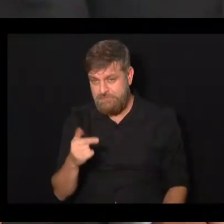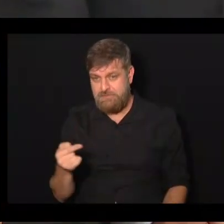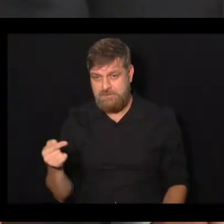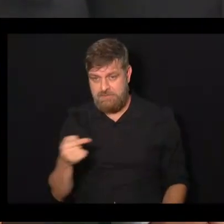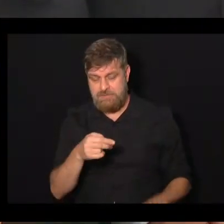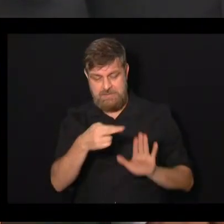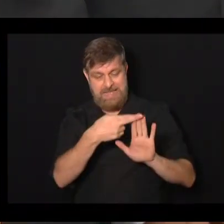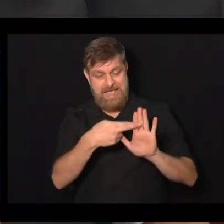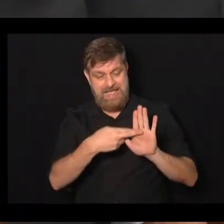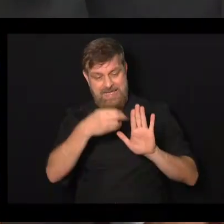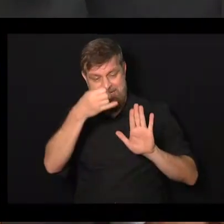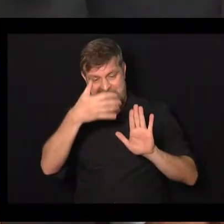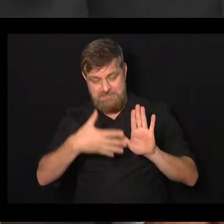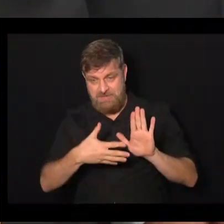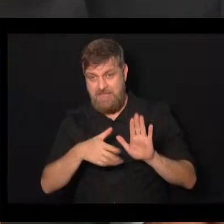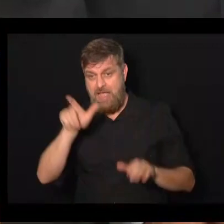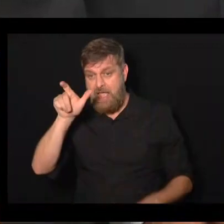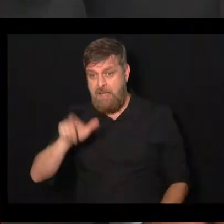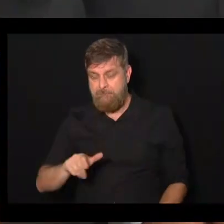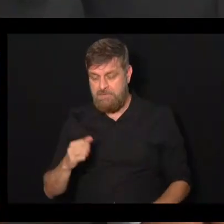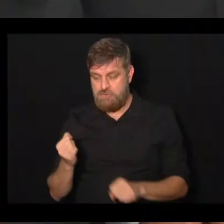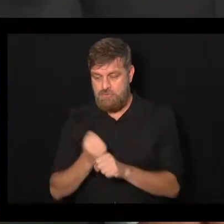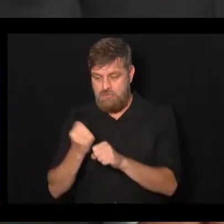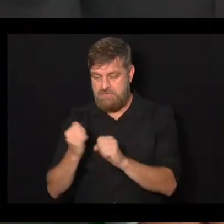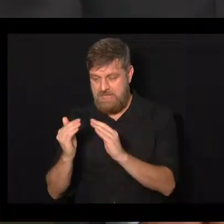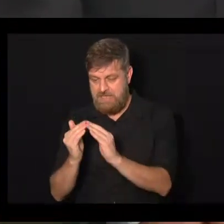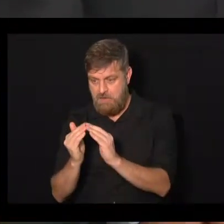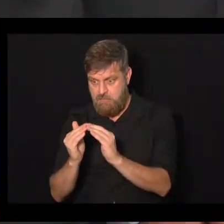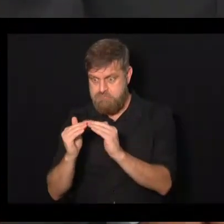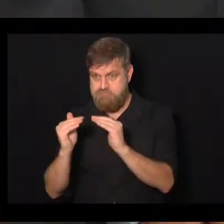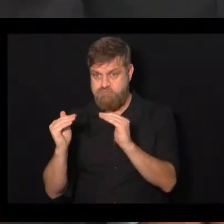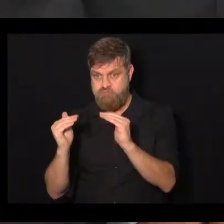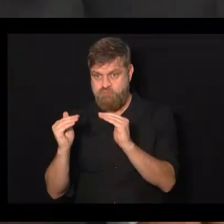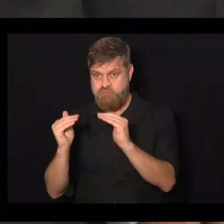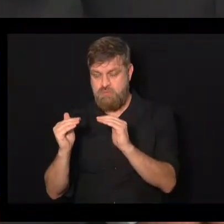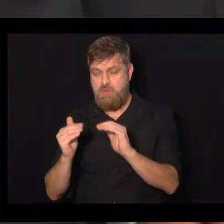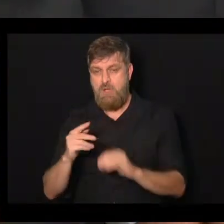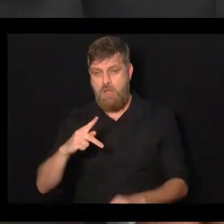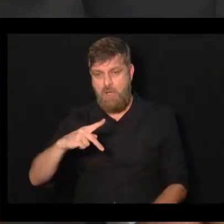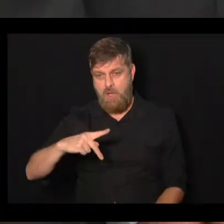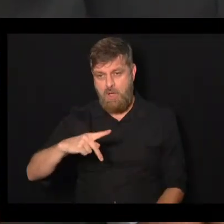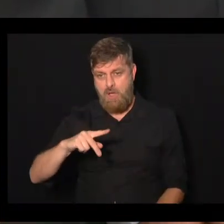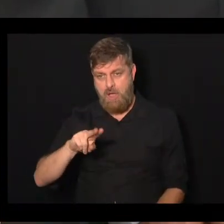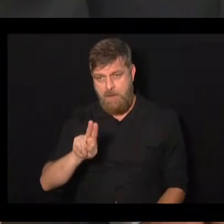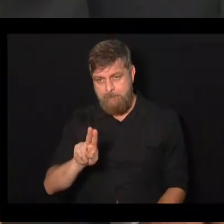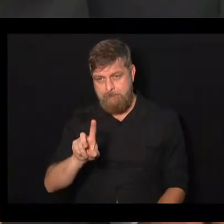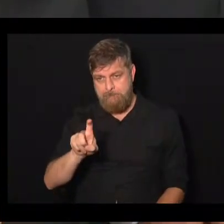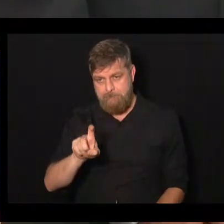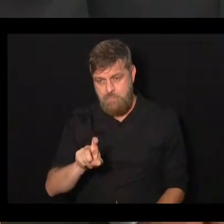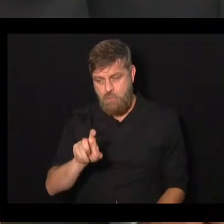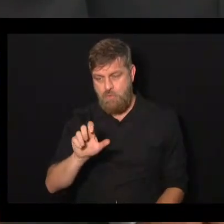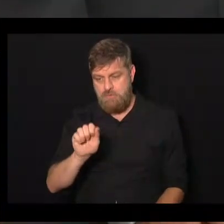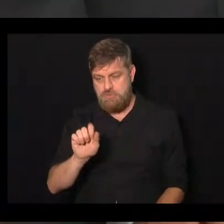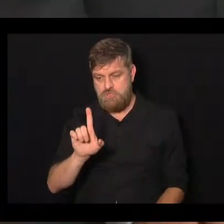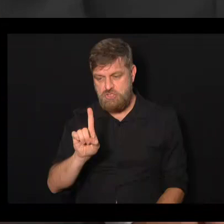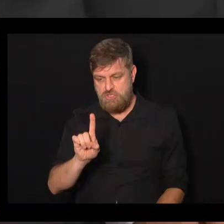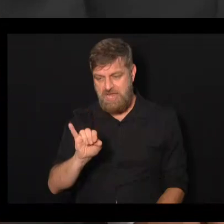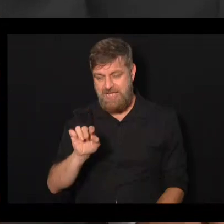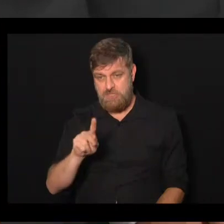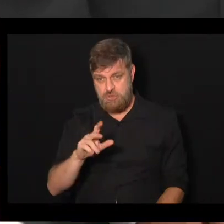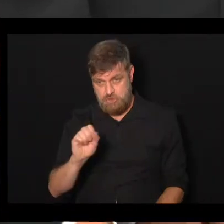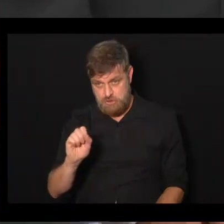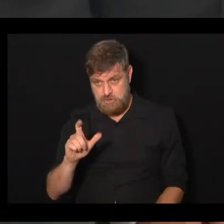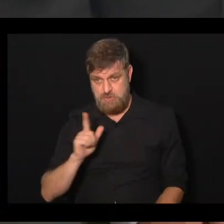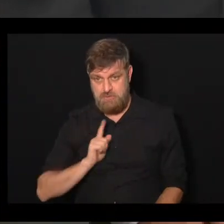especifica e dá outras providências. Parecer da Comissão de Constituição e Legalidade favorável ao projeto e às emendas de folhas